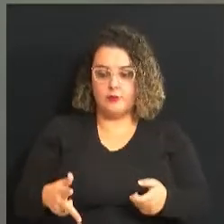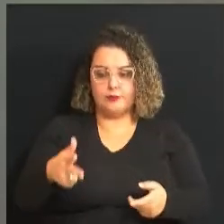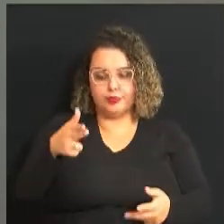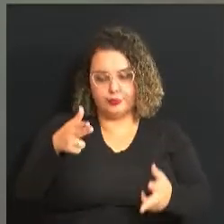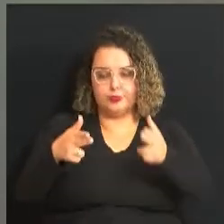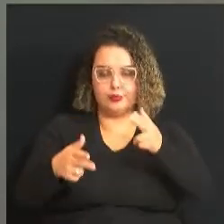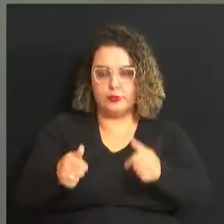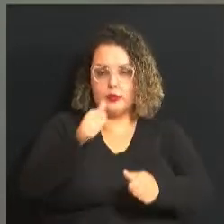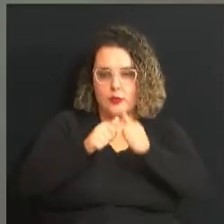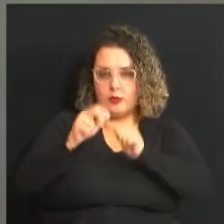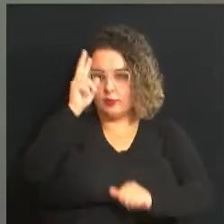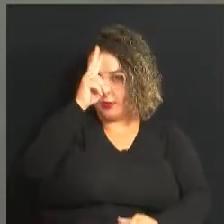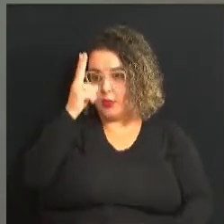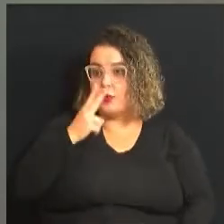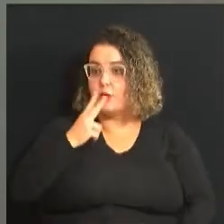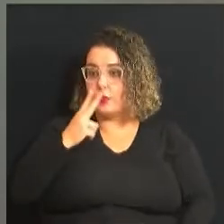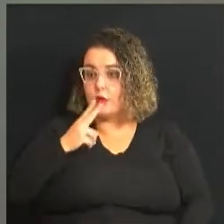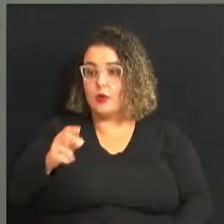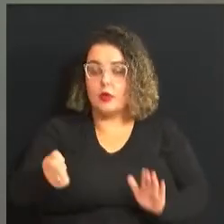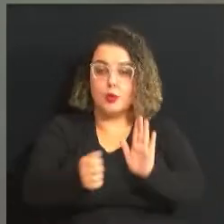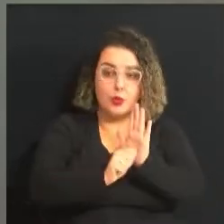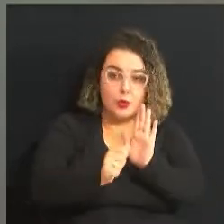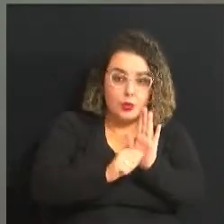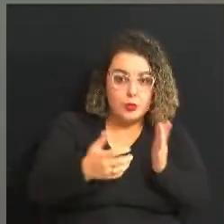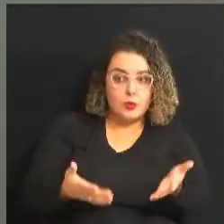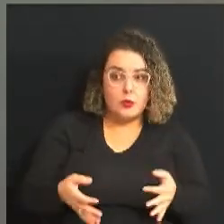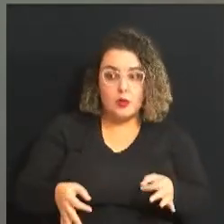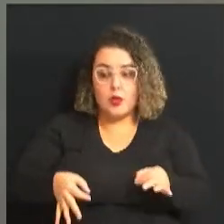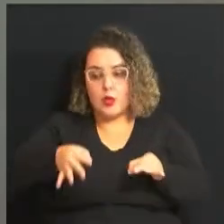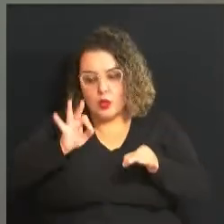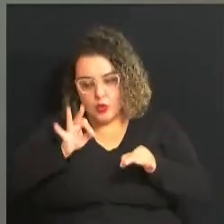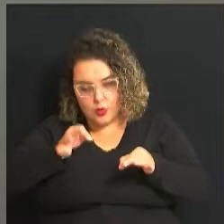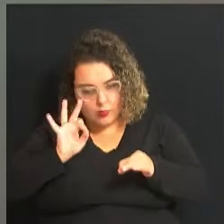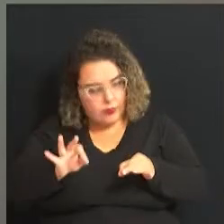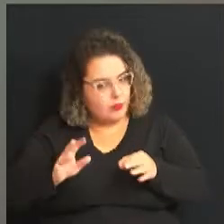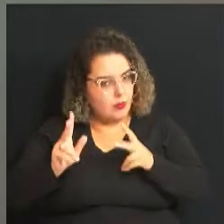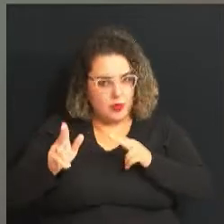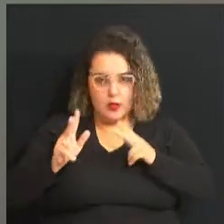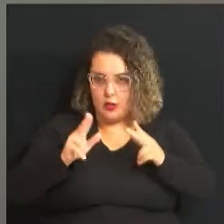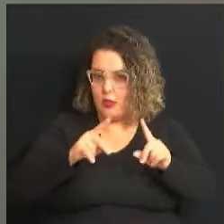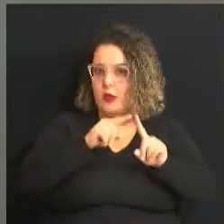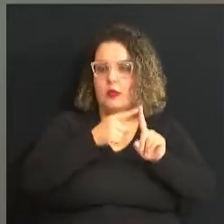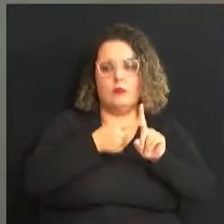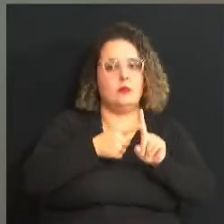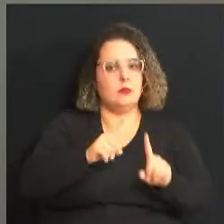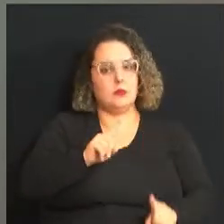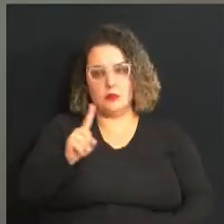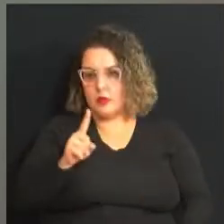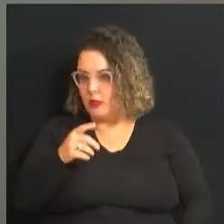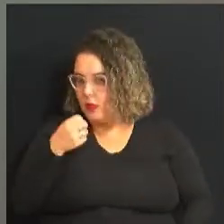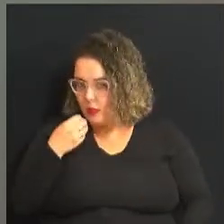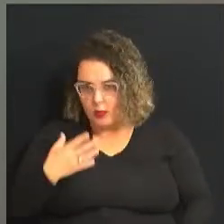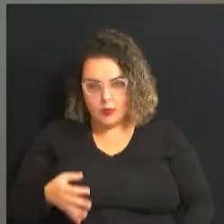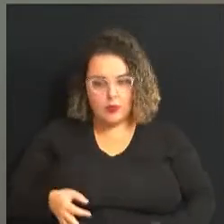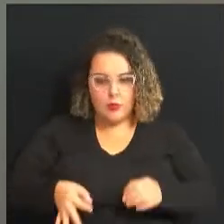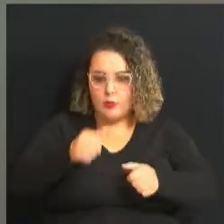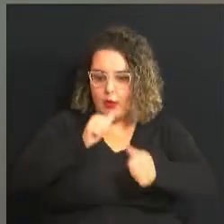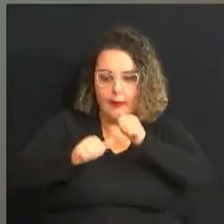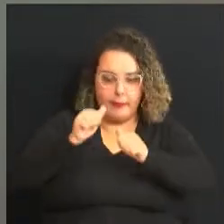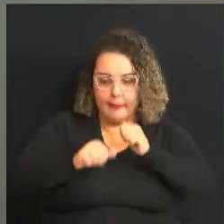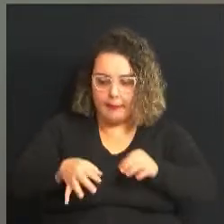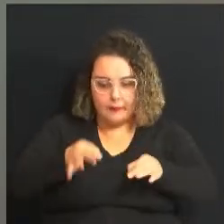alcoólica, tabagismo, drogas ilícitas, e o café segue a mesma premissa da gravidez. Também não é bom exagerar no A uso gente do falou café. aí de